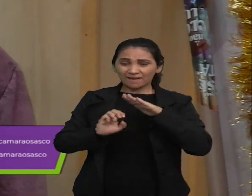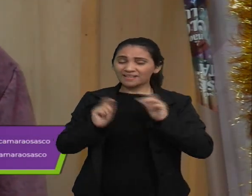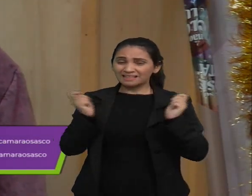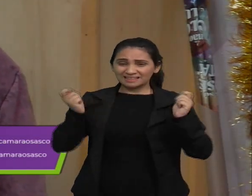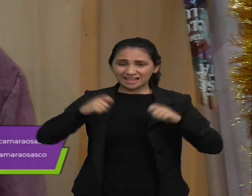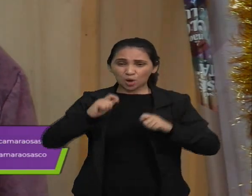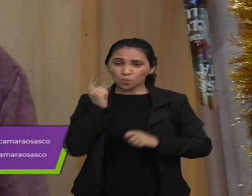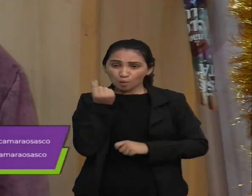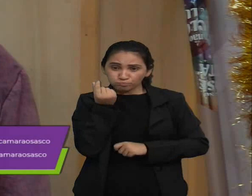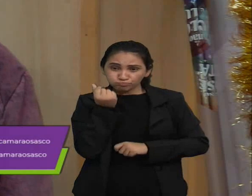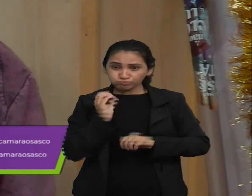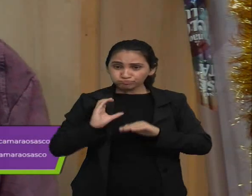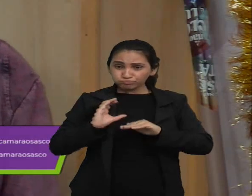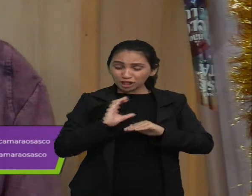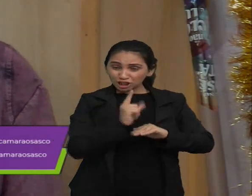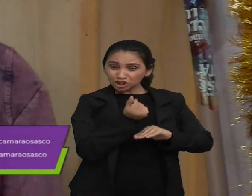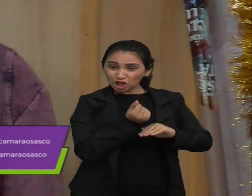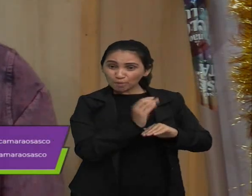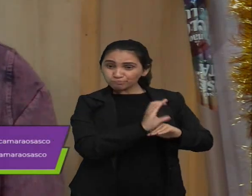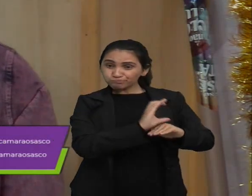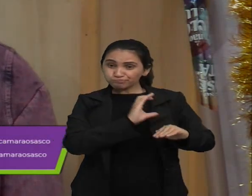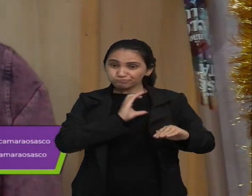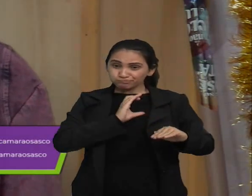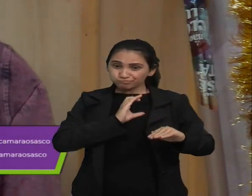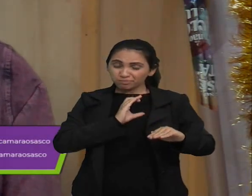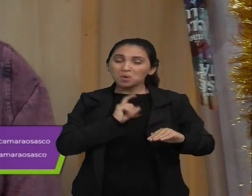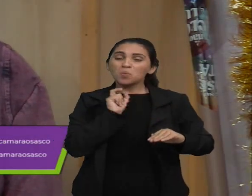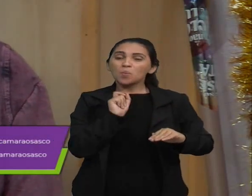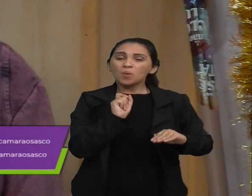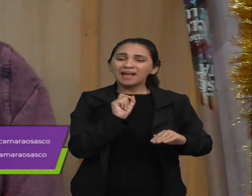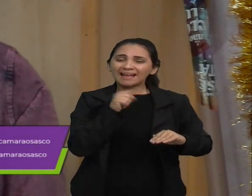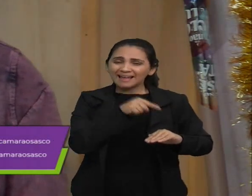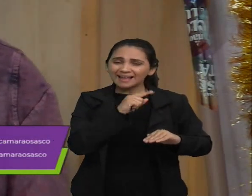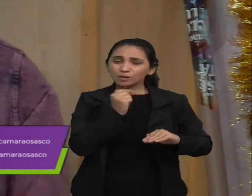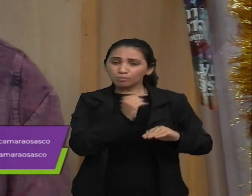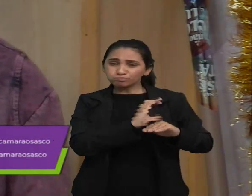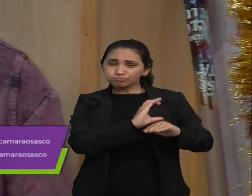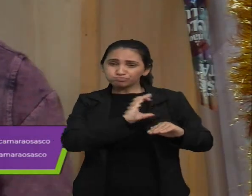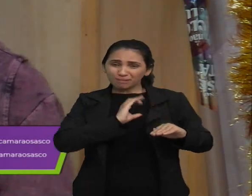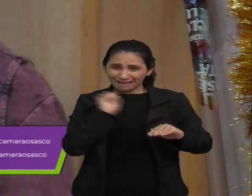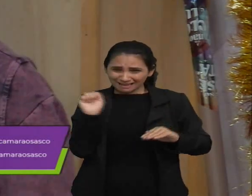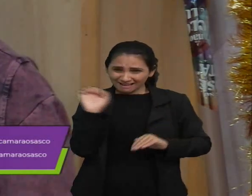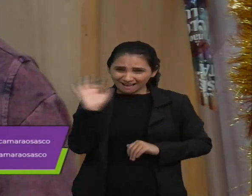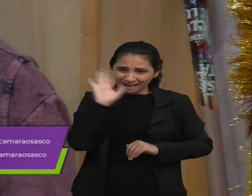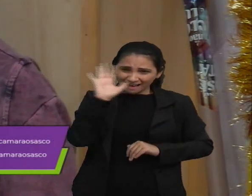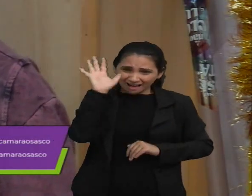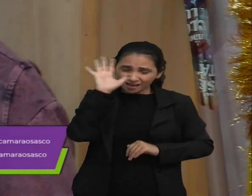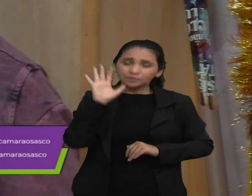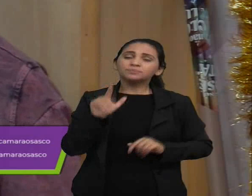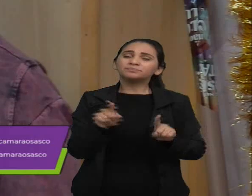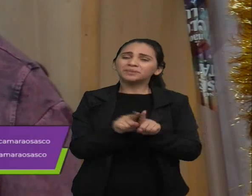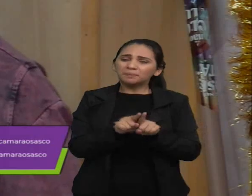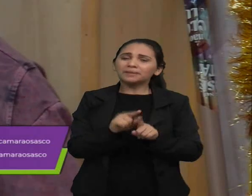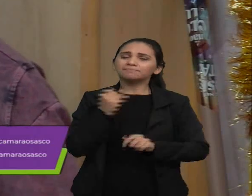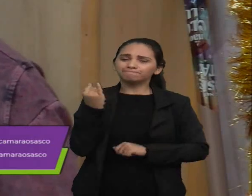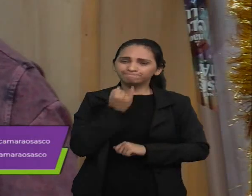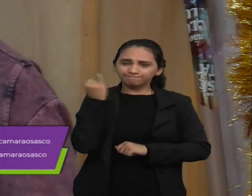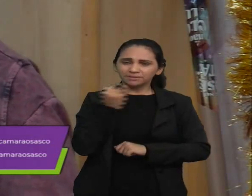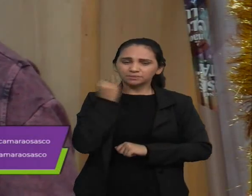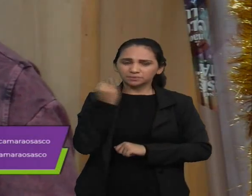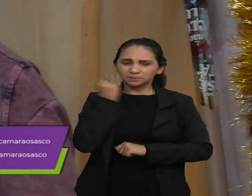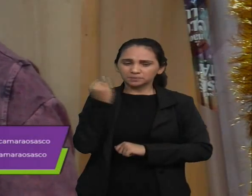colocar dinheiro onde o investimento é caro e onde, principalmente,